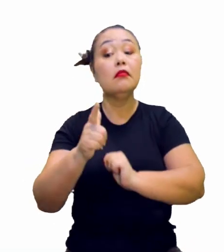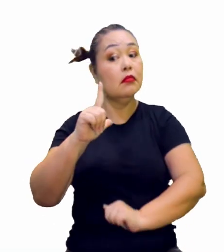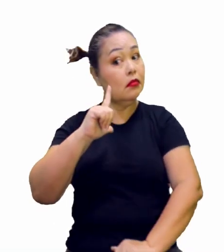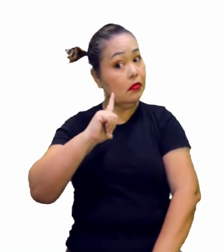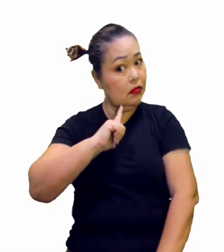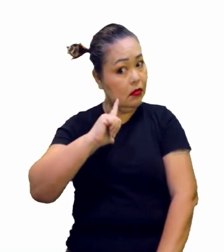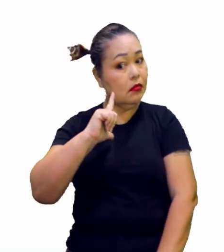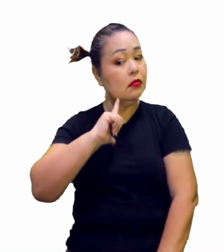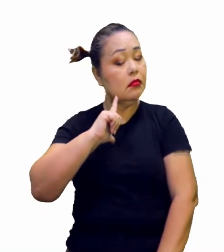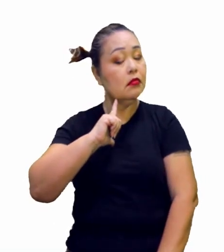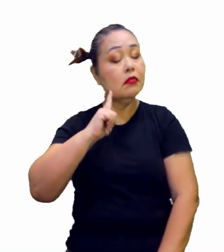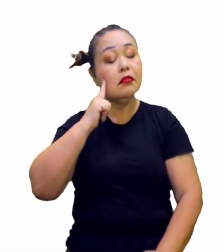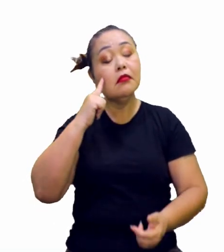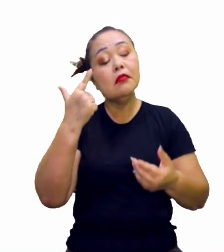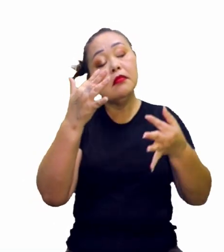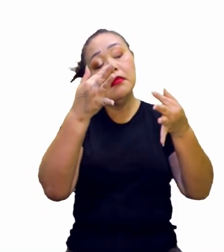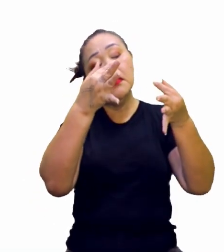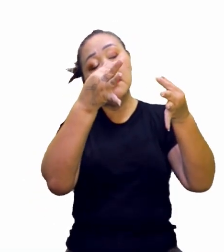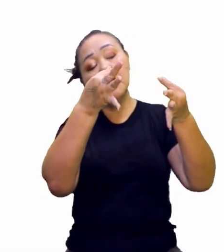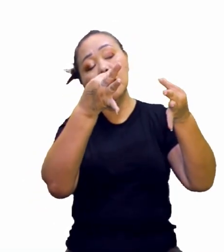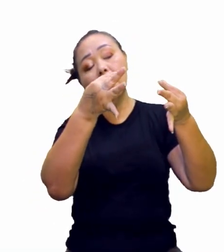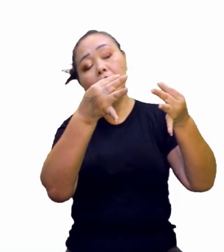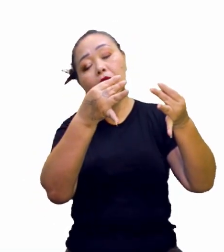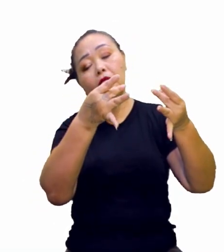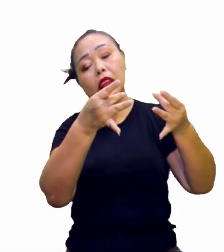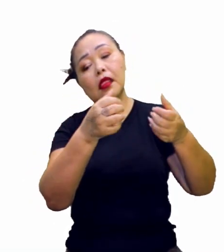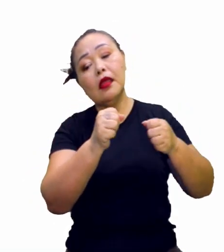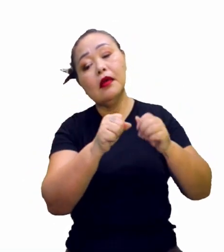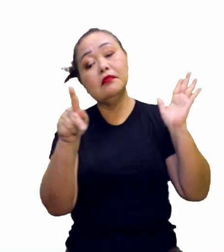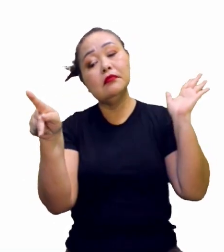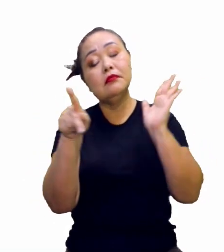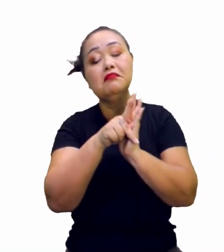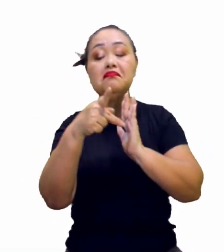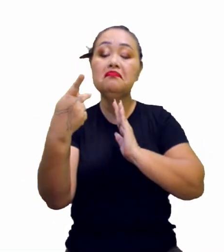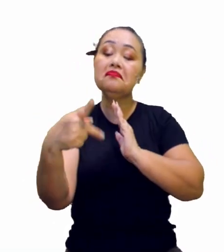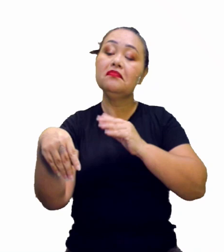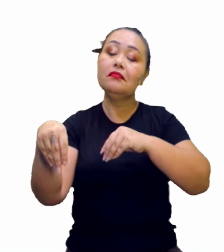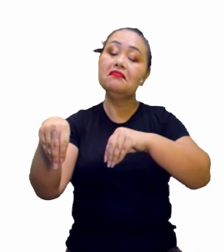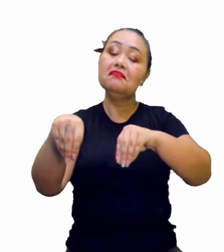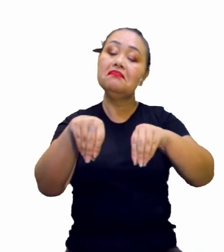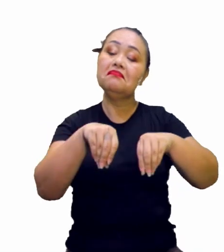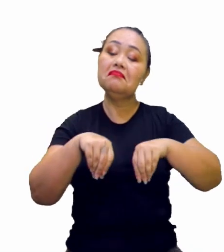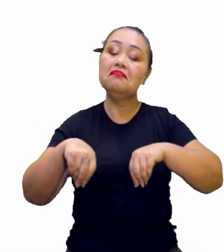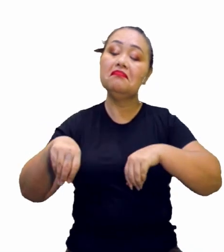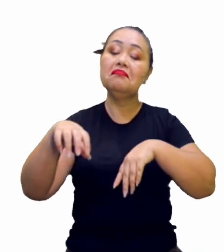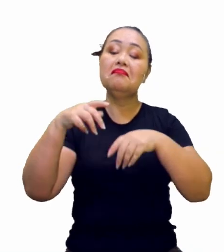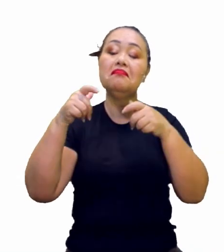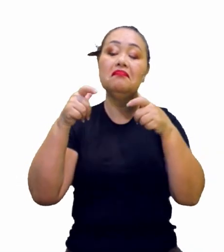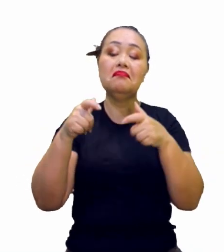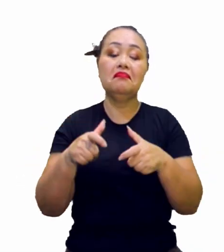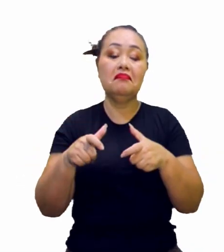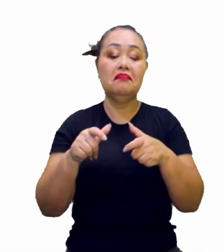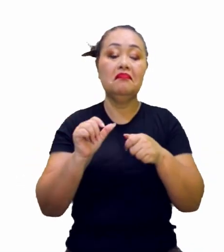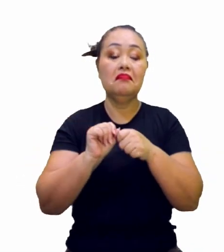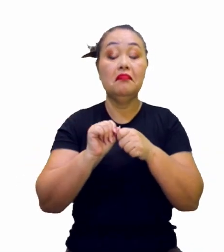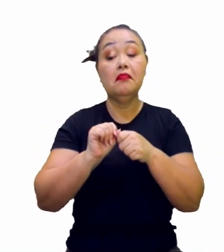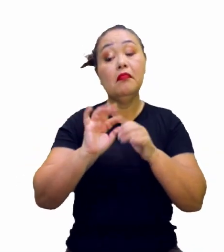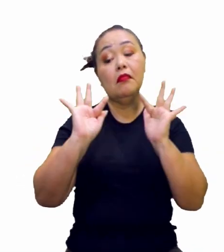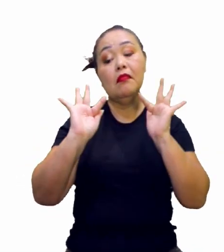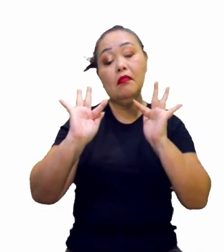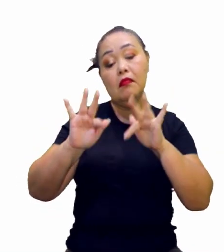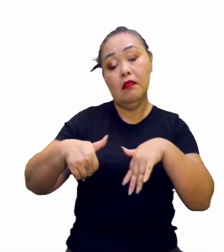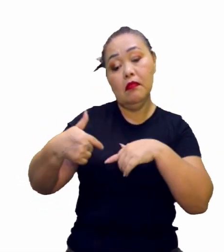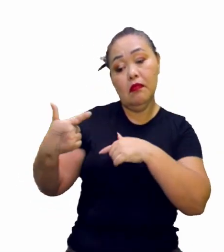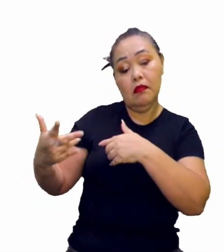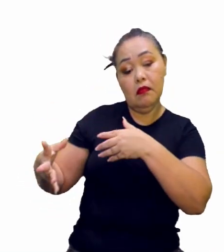dessas peculiaridades da nossa região. E vamos finalizar com os componentes do